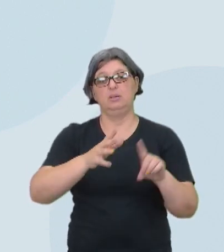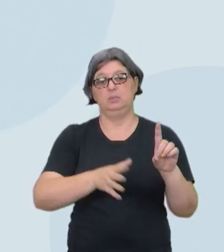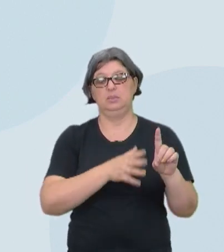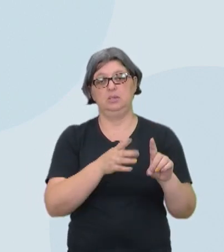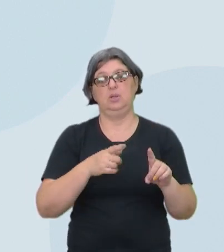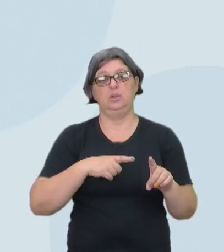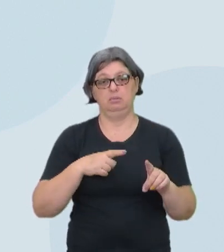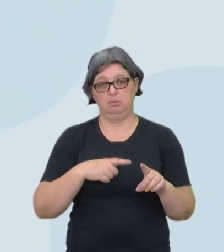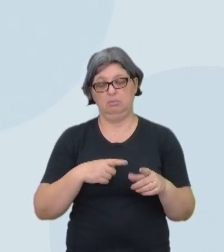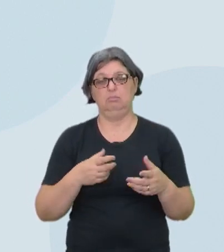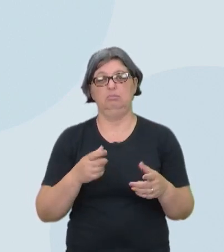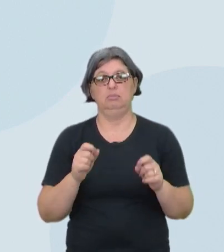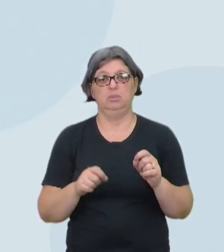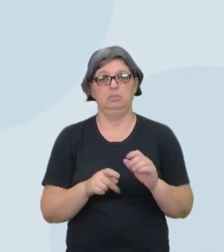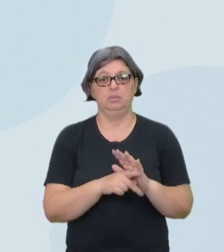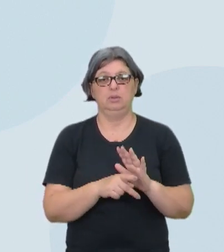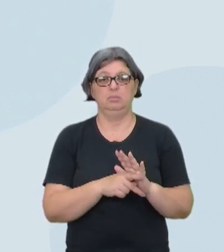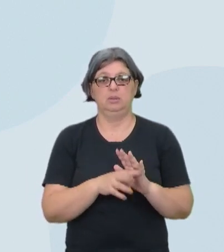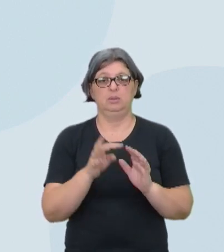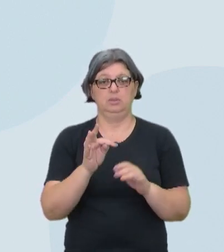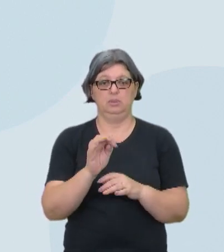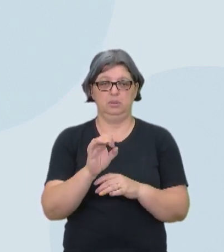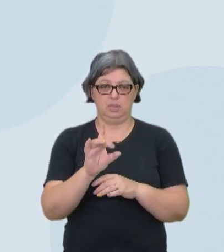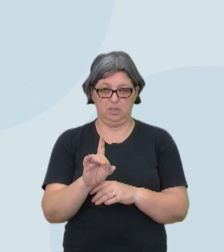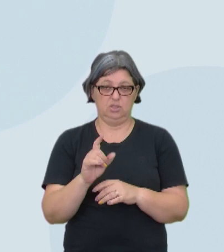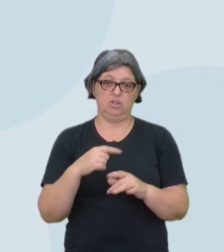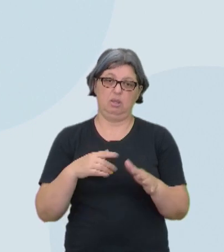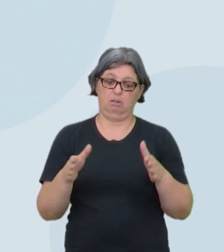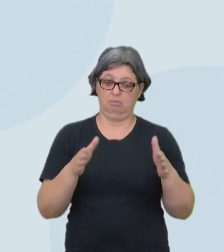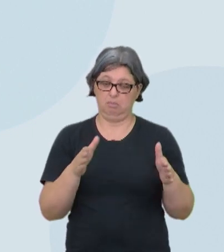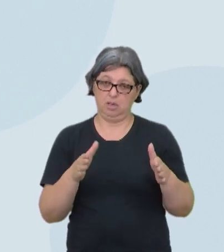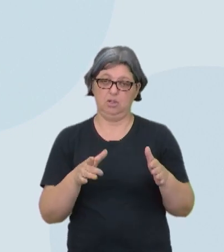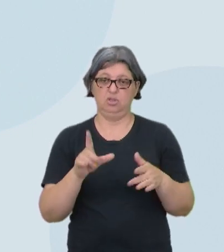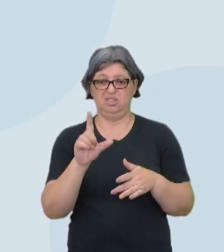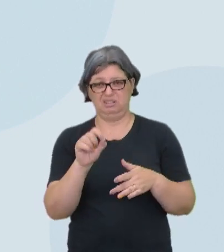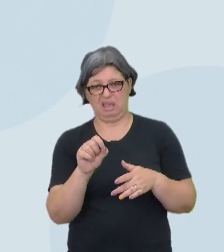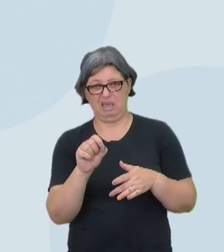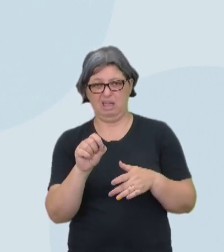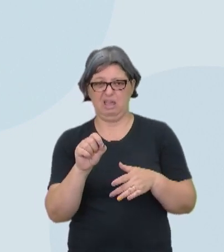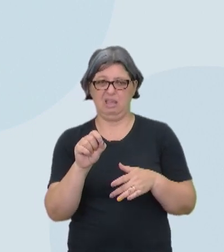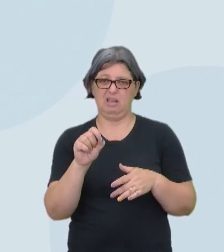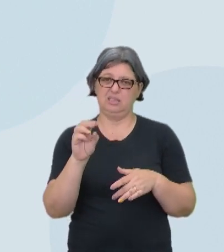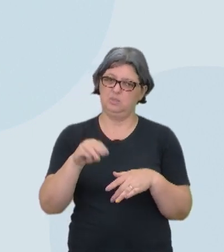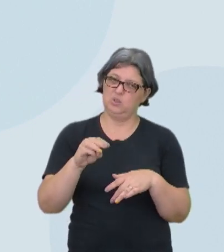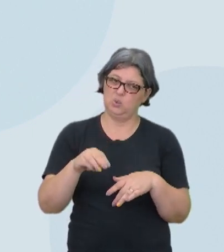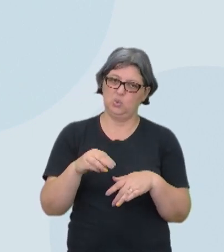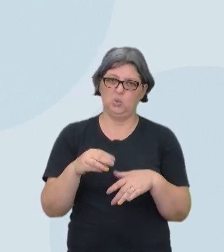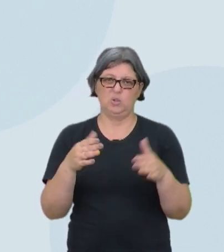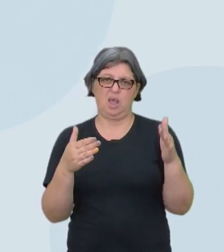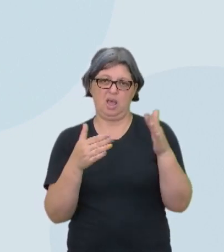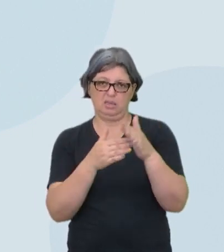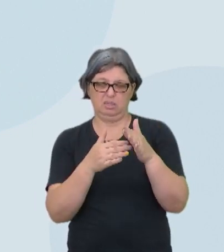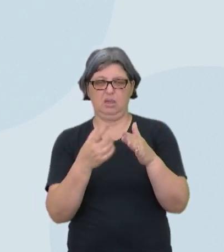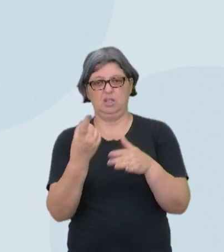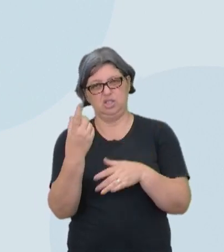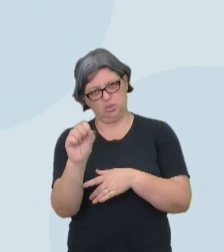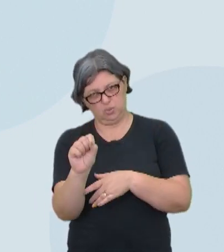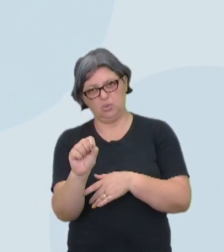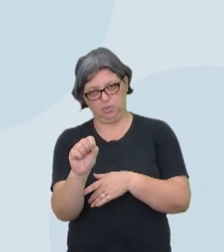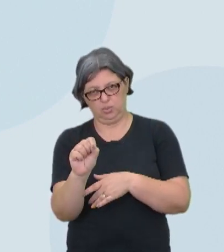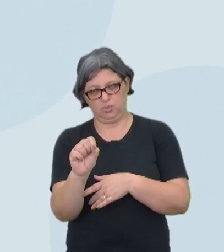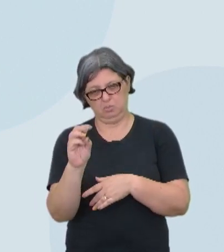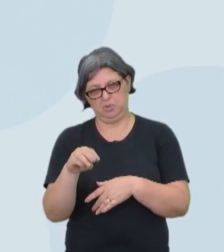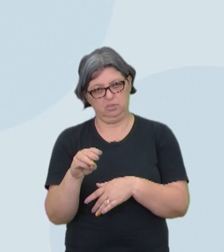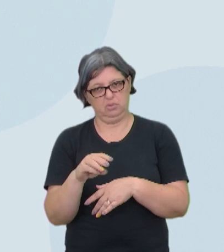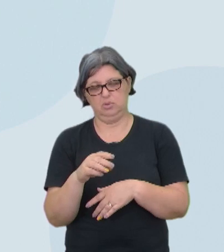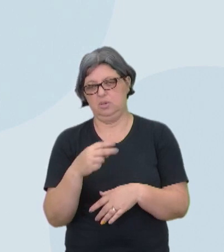seguinte, as apresentações do estilo TED Talks têm, em média, 10 minutos, 18 minutos de duração, ok? De 10 a 18 minutos,